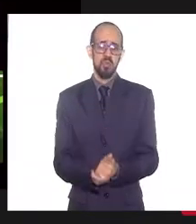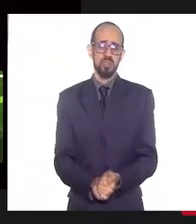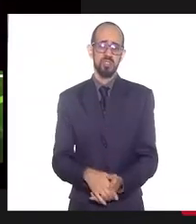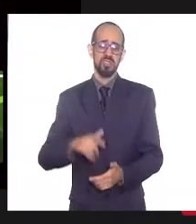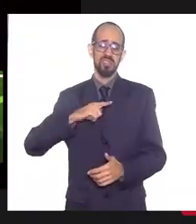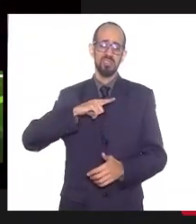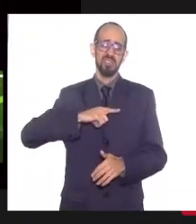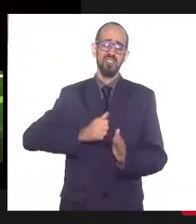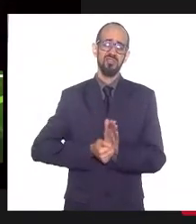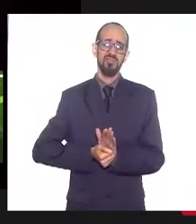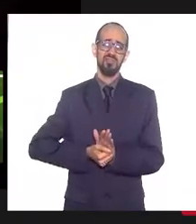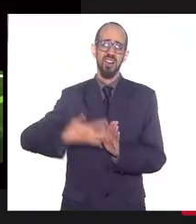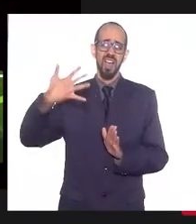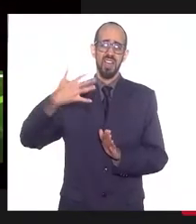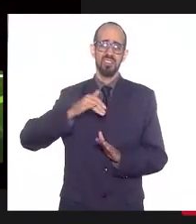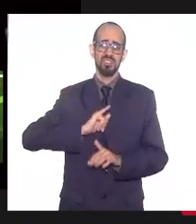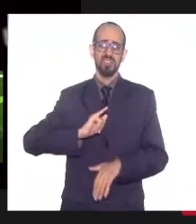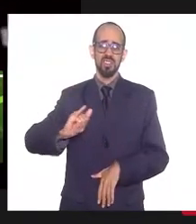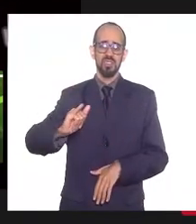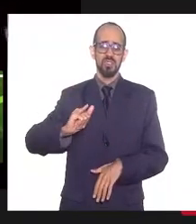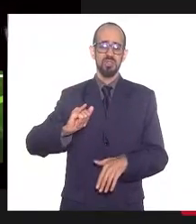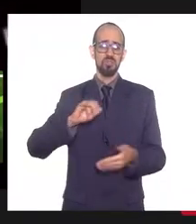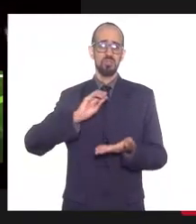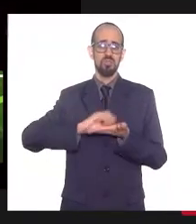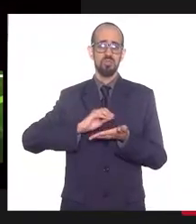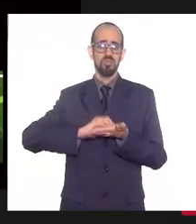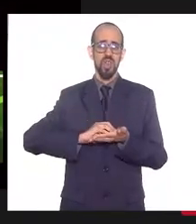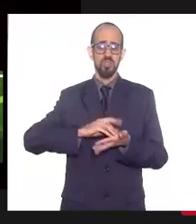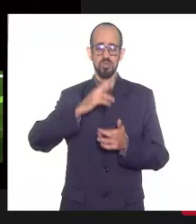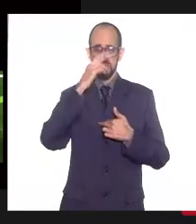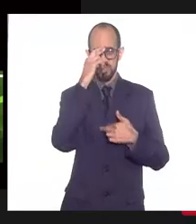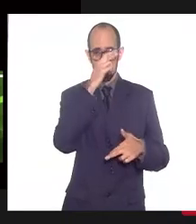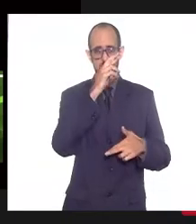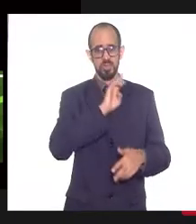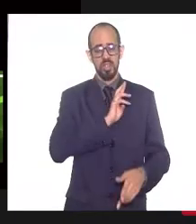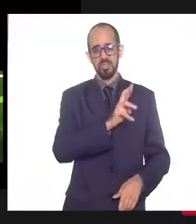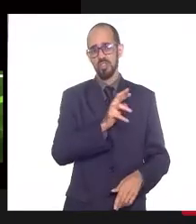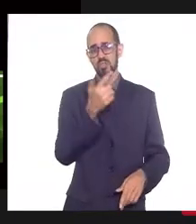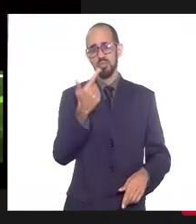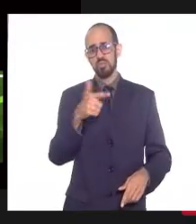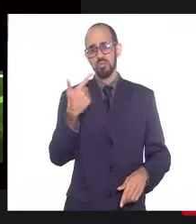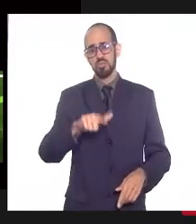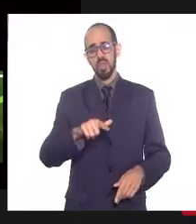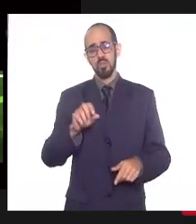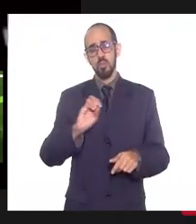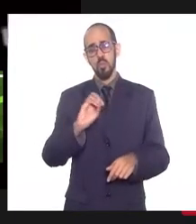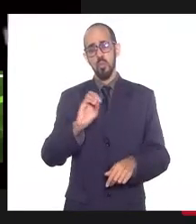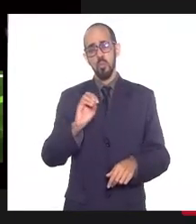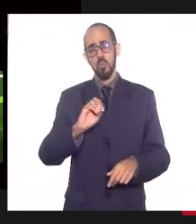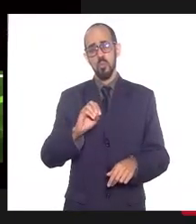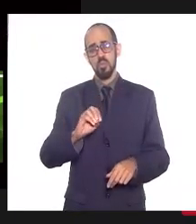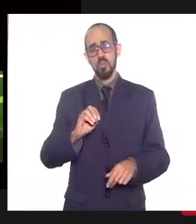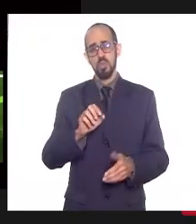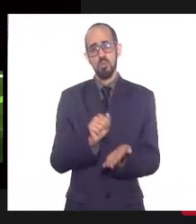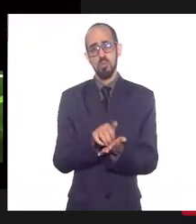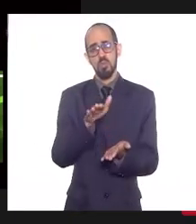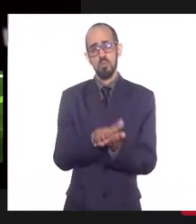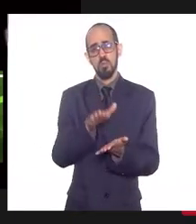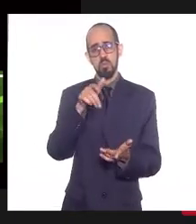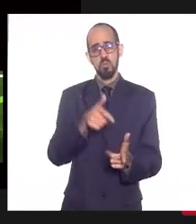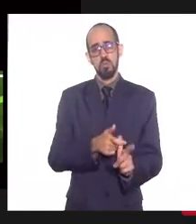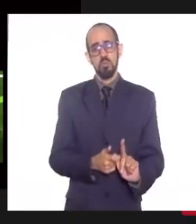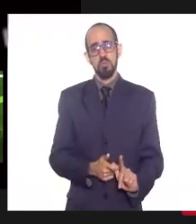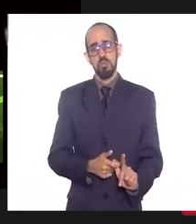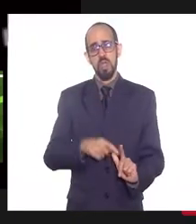de milhares de denúncias por intolerância religiosa e até agora não tem ninguém punido no Brasil. Porque